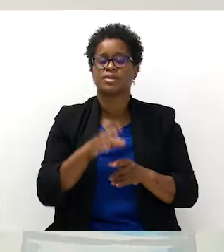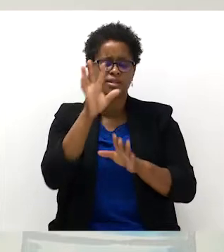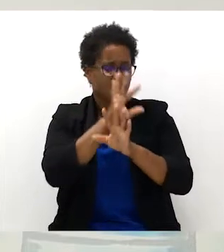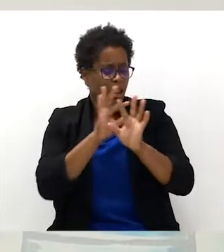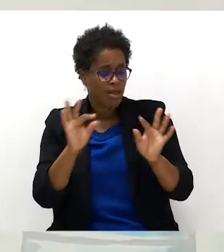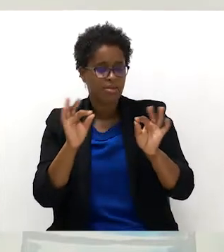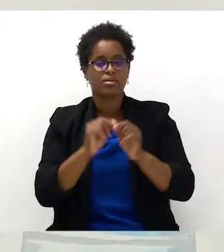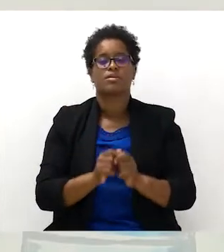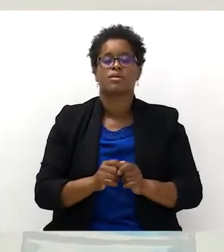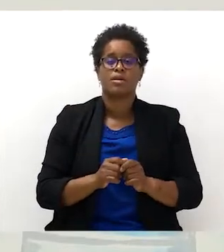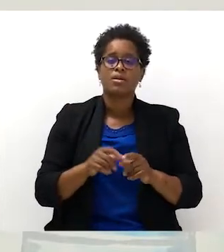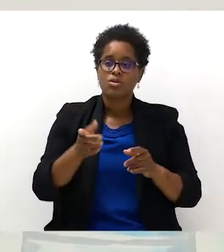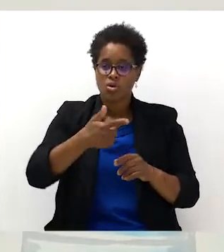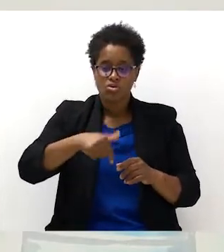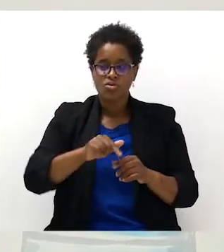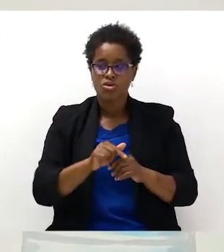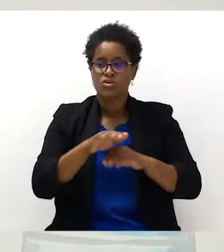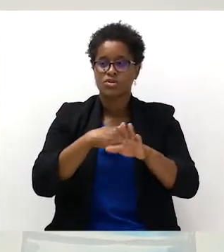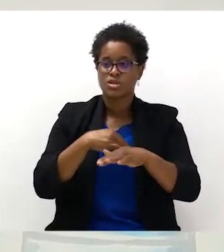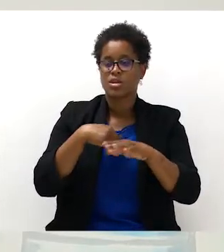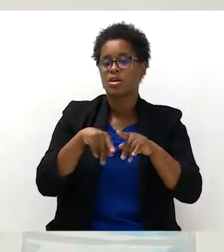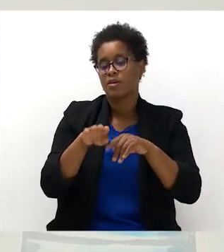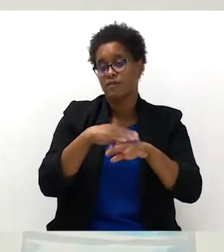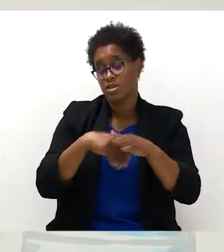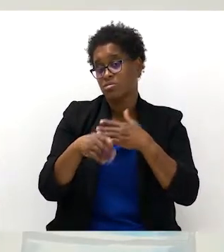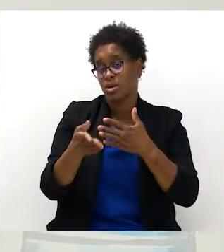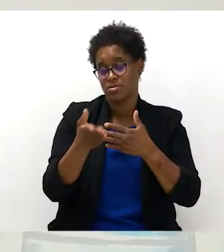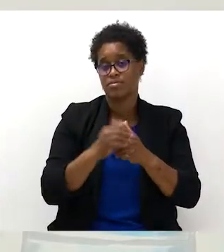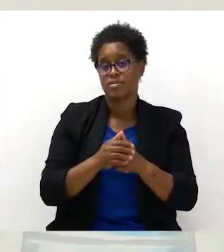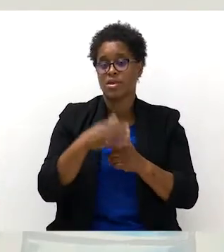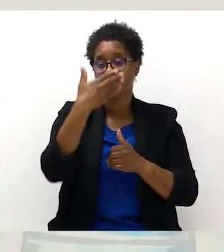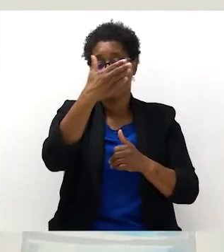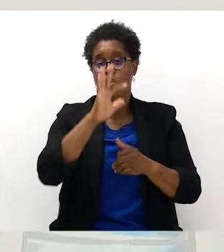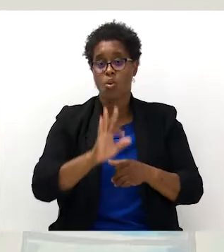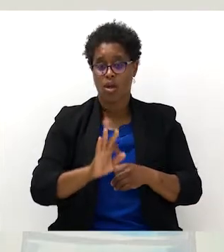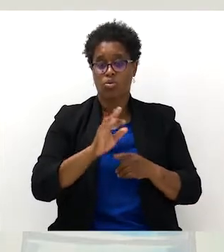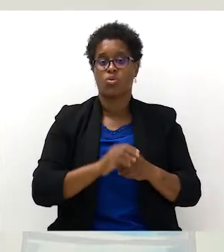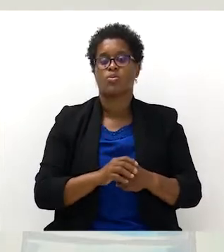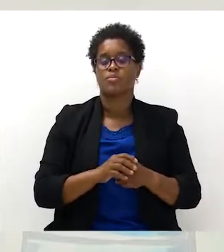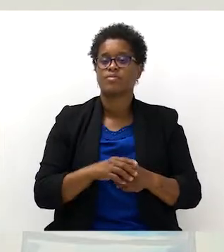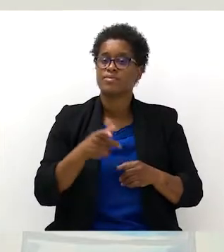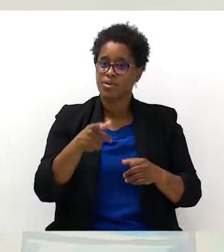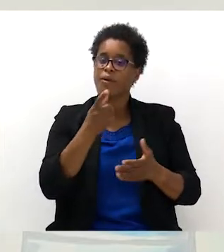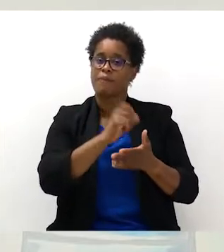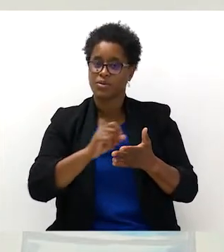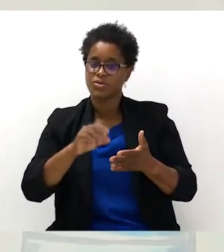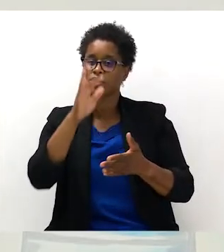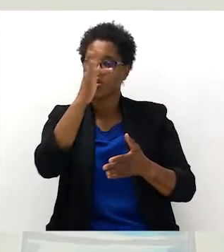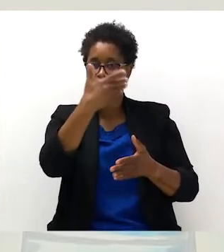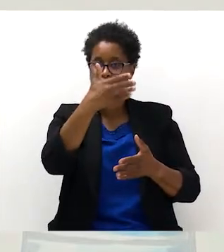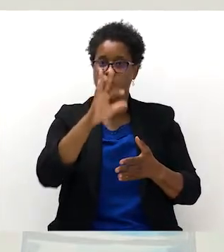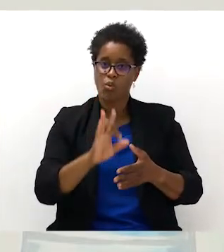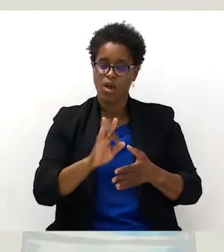Excelente! Então, nós representamos desta forma 1/4. Está aqui escrito